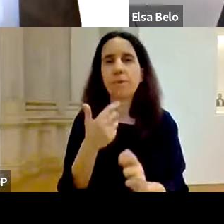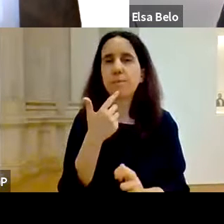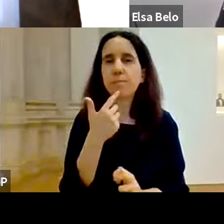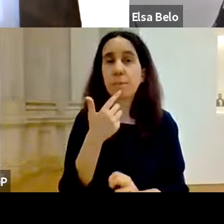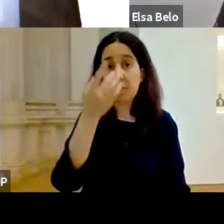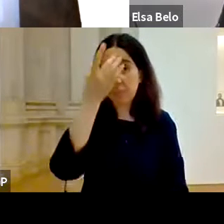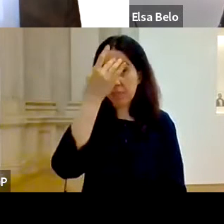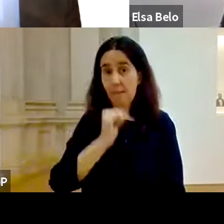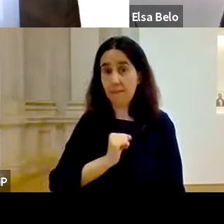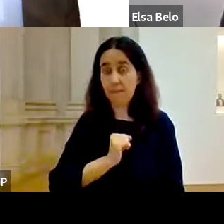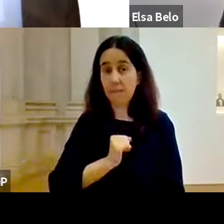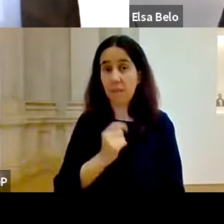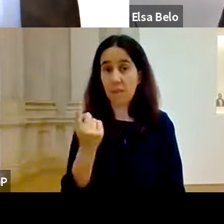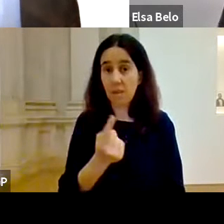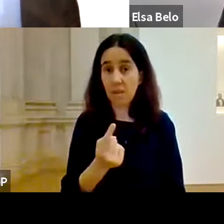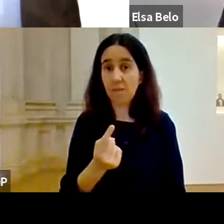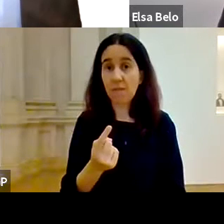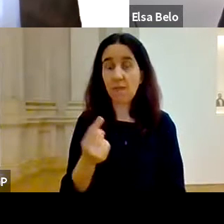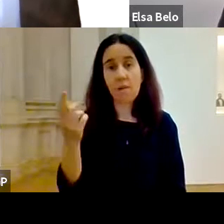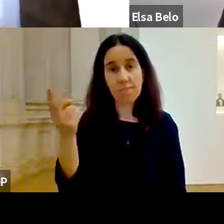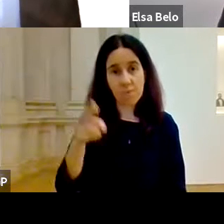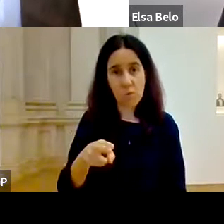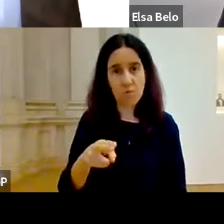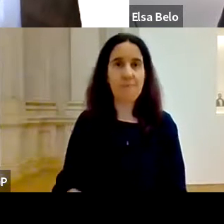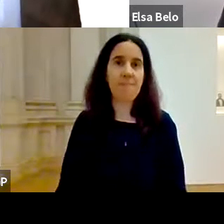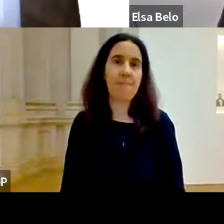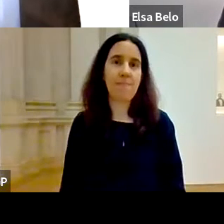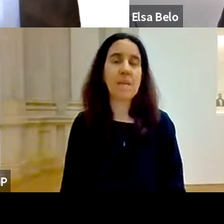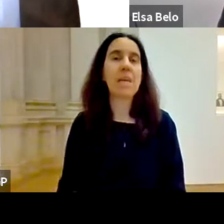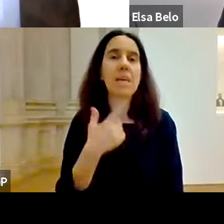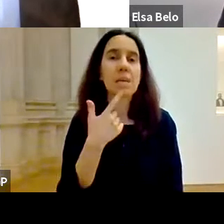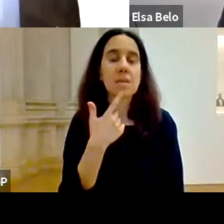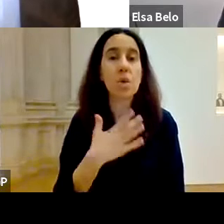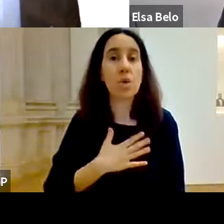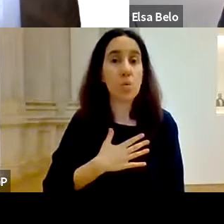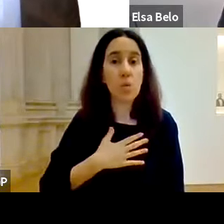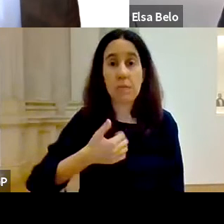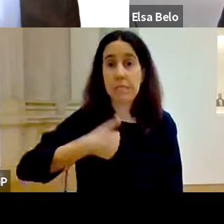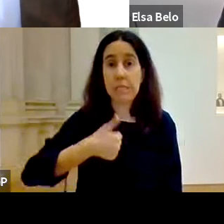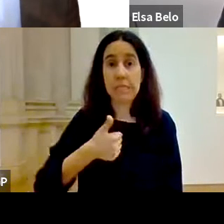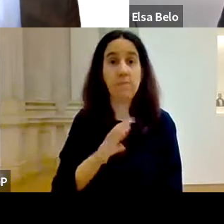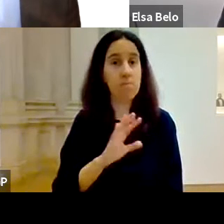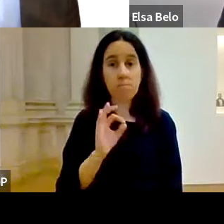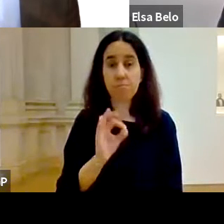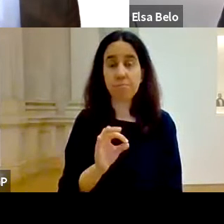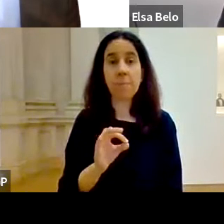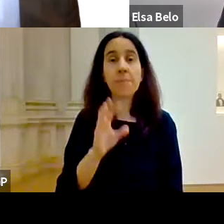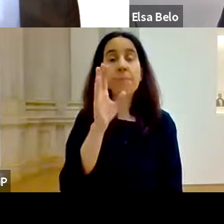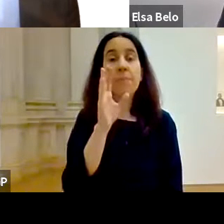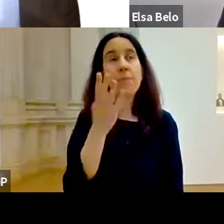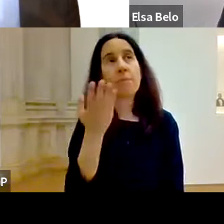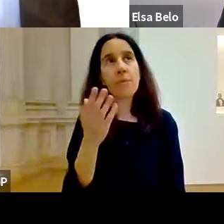deveria ser cortado, ou seja, eu sou um adepto de que